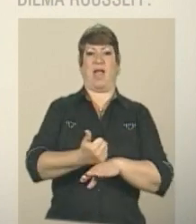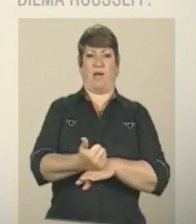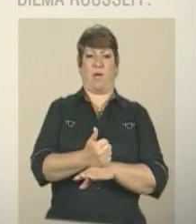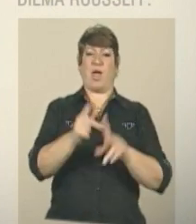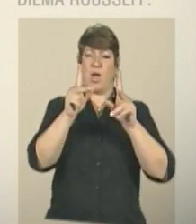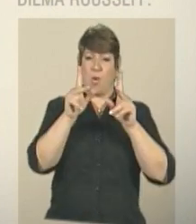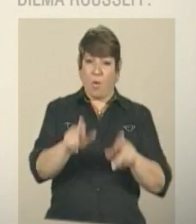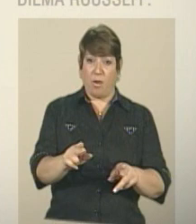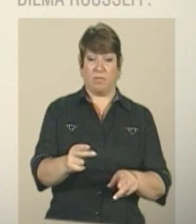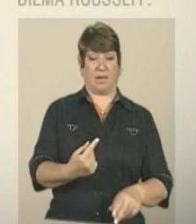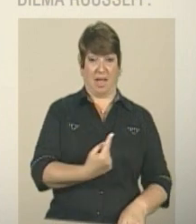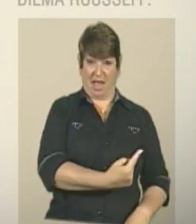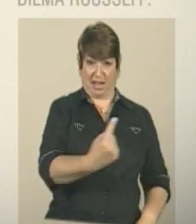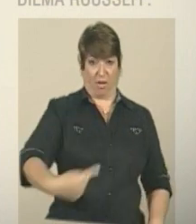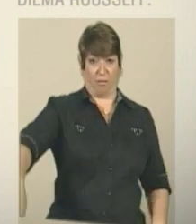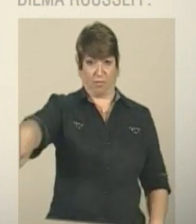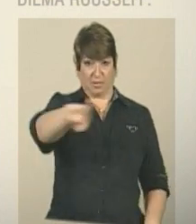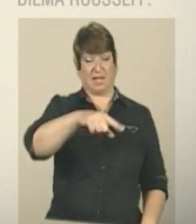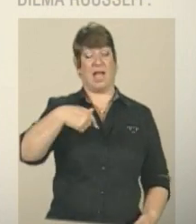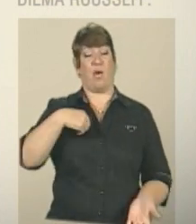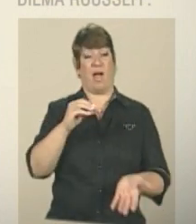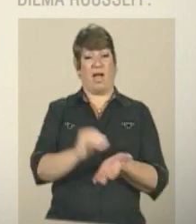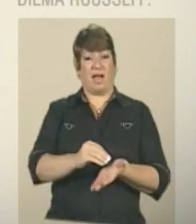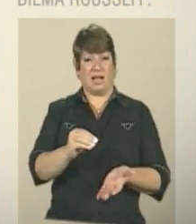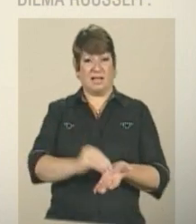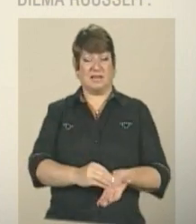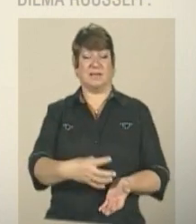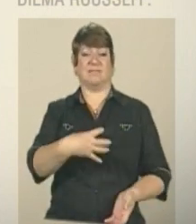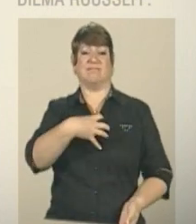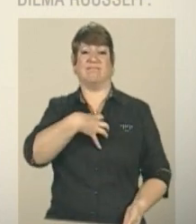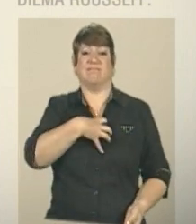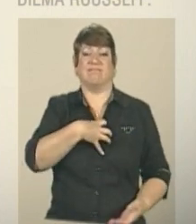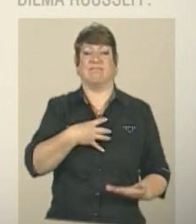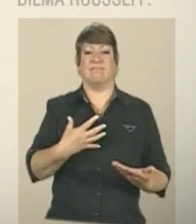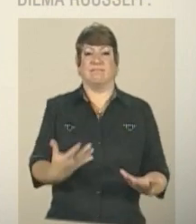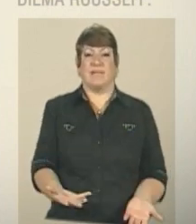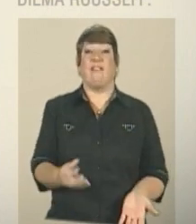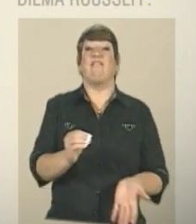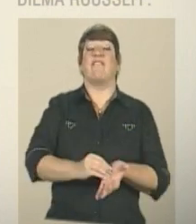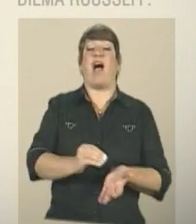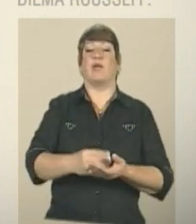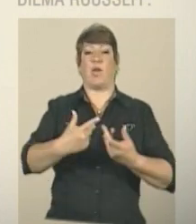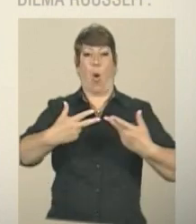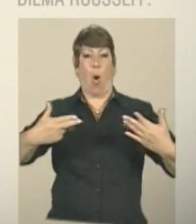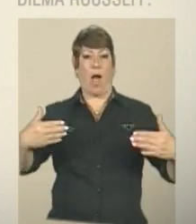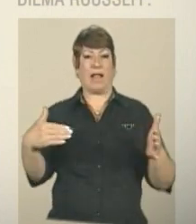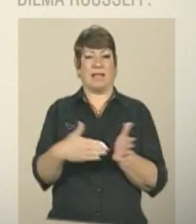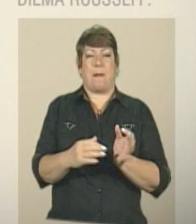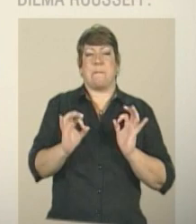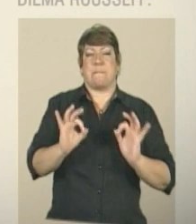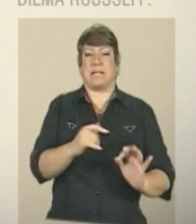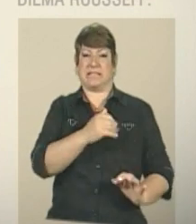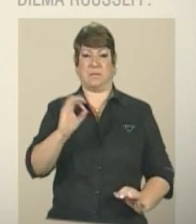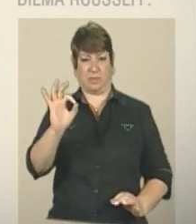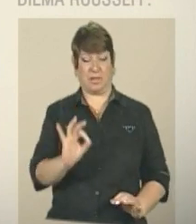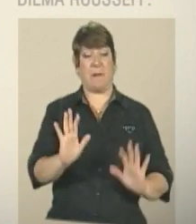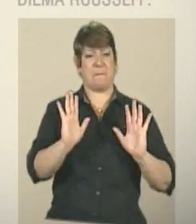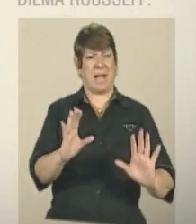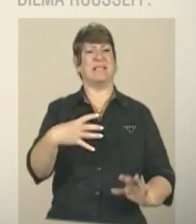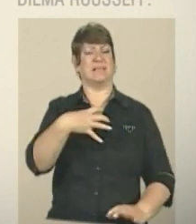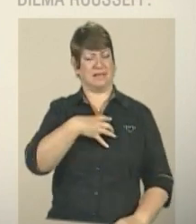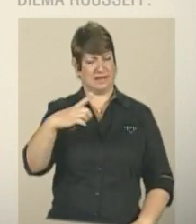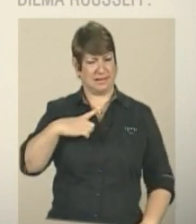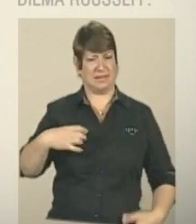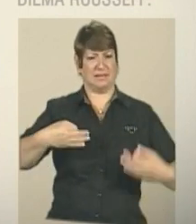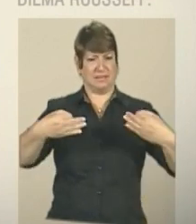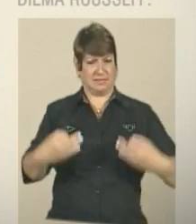cada um de vocês, ainda estou longe de me sentir satisfeita, mas tenho cada vez mais convicção de que podemos